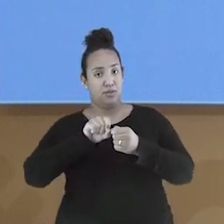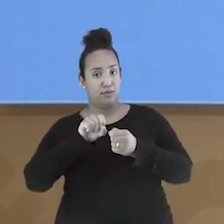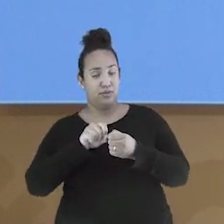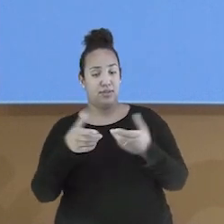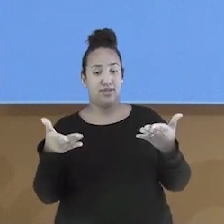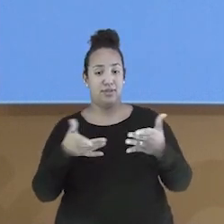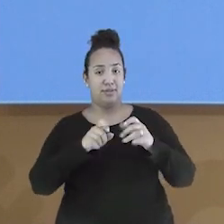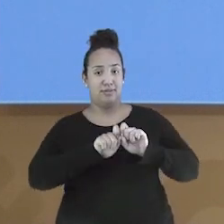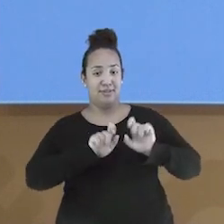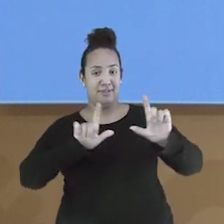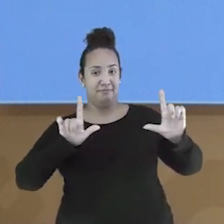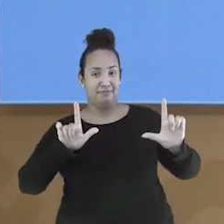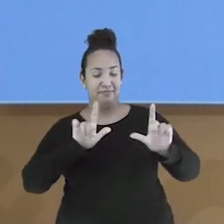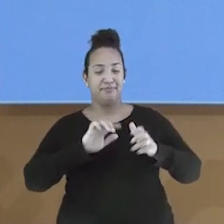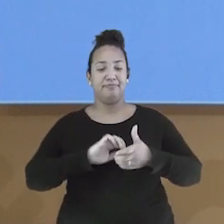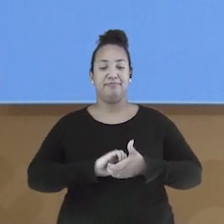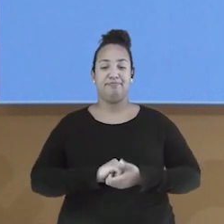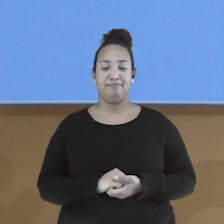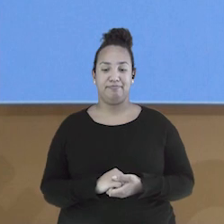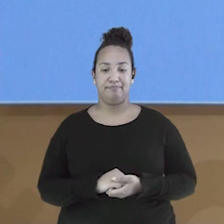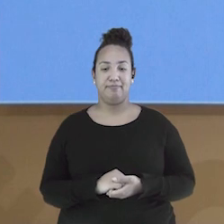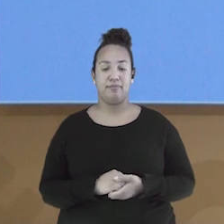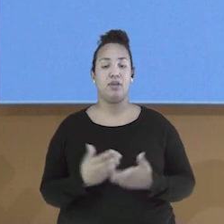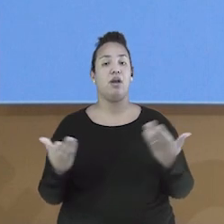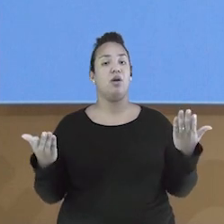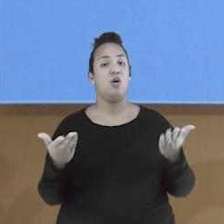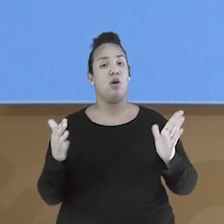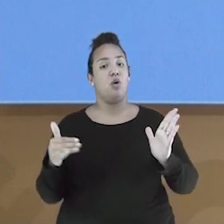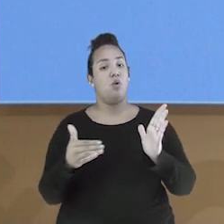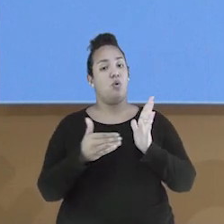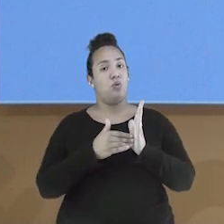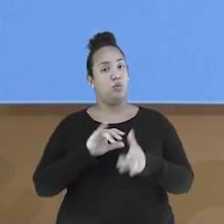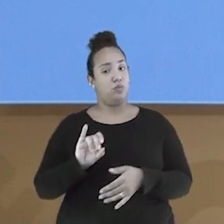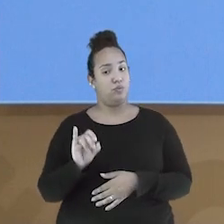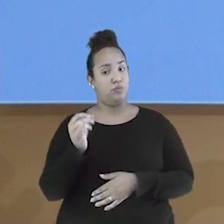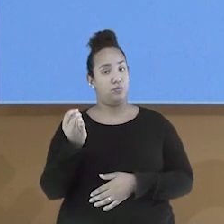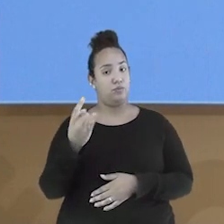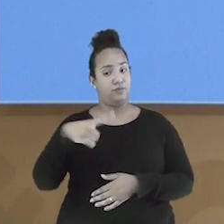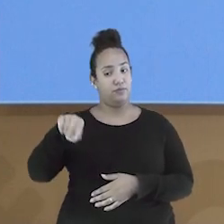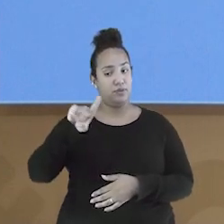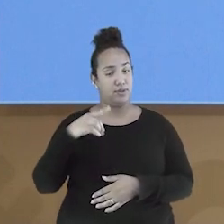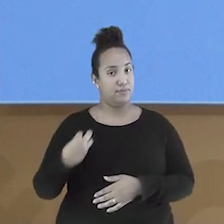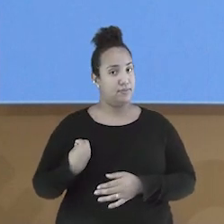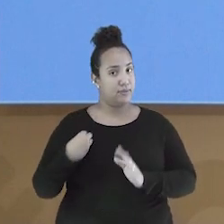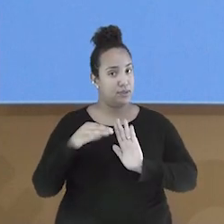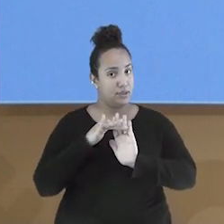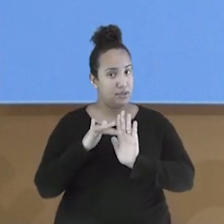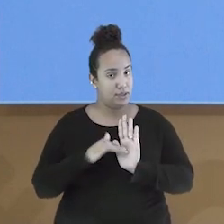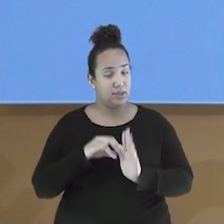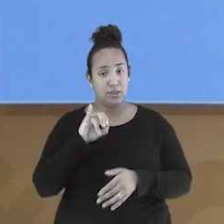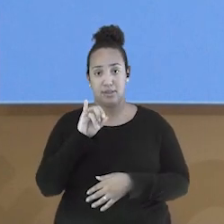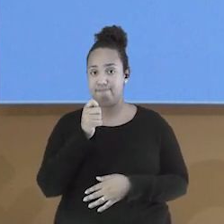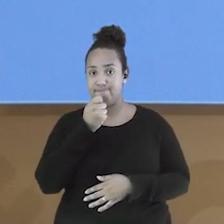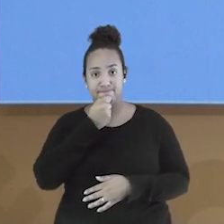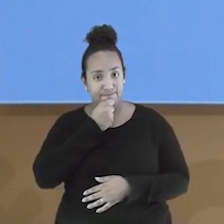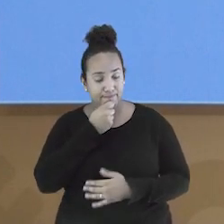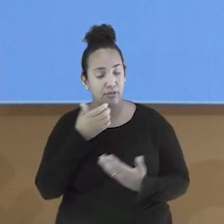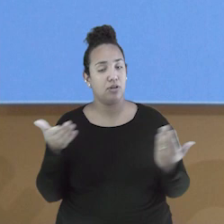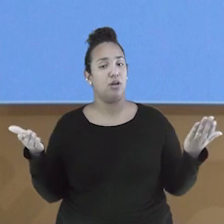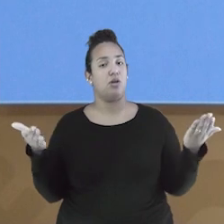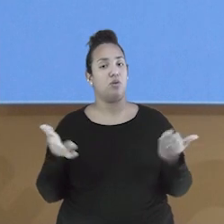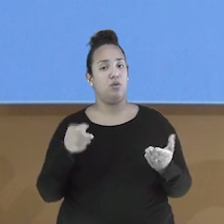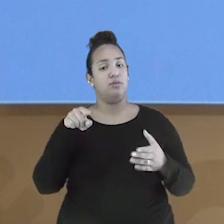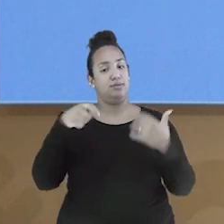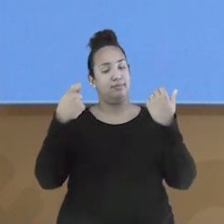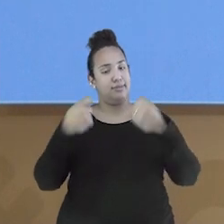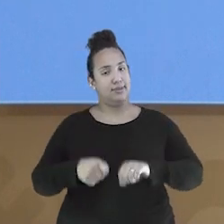telão. Ah, essa é a última chance para a lista de presença. Se você ainda não marcou a sua presença, aponte